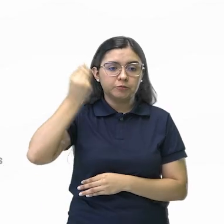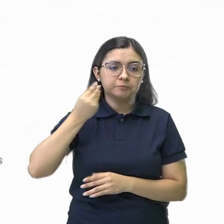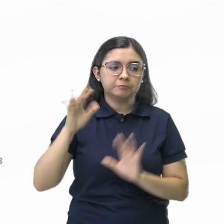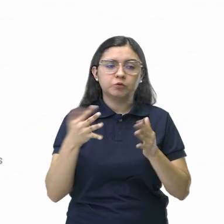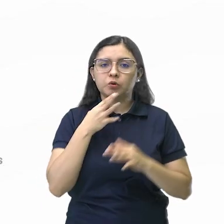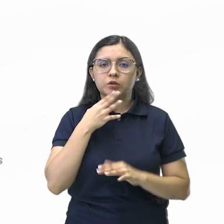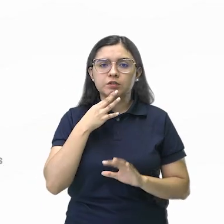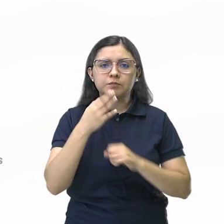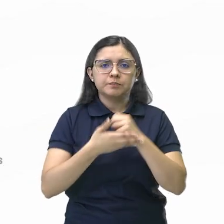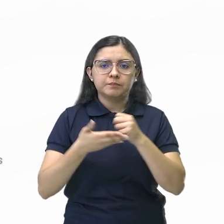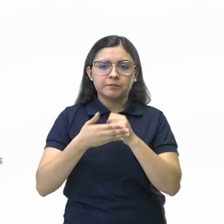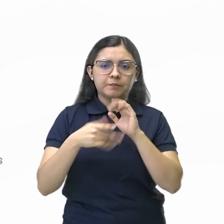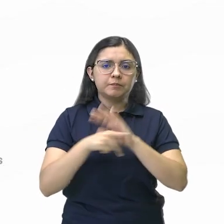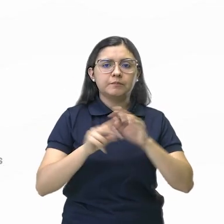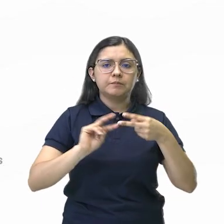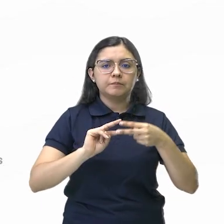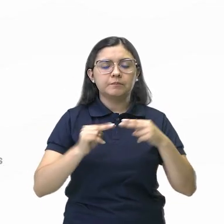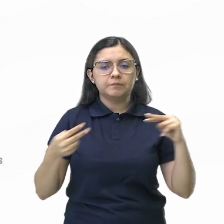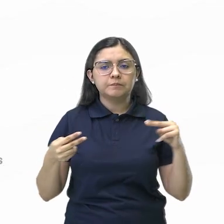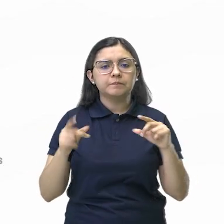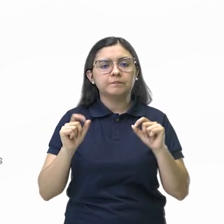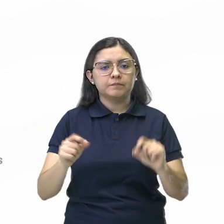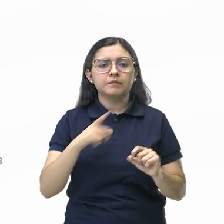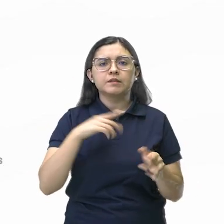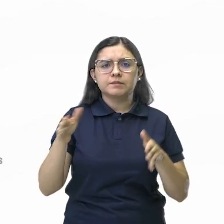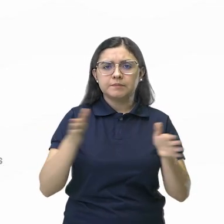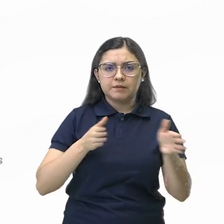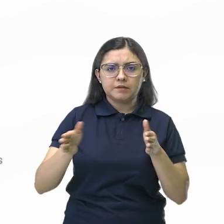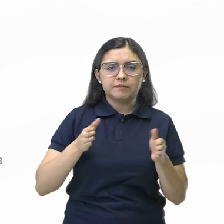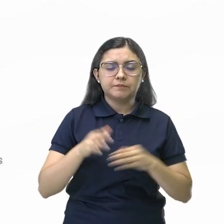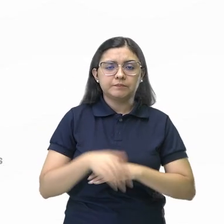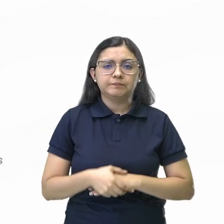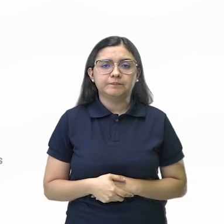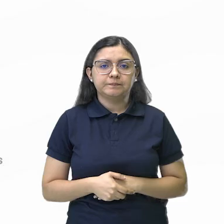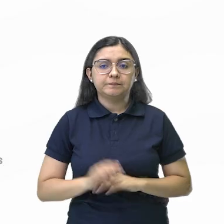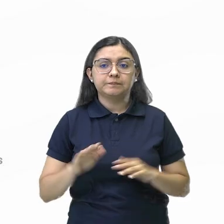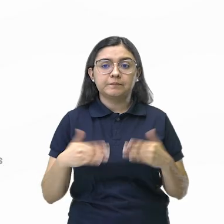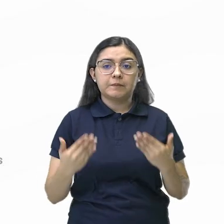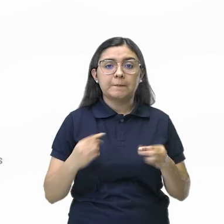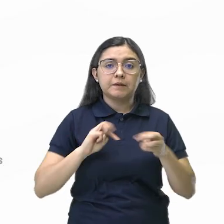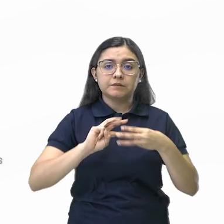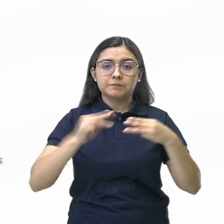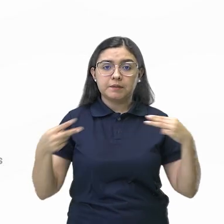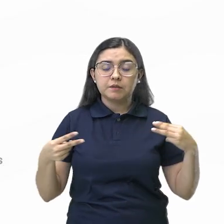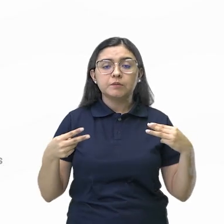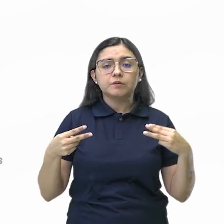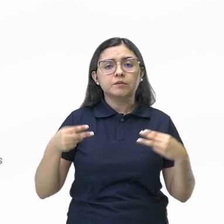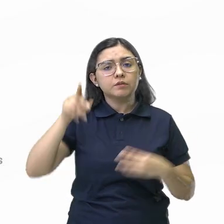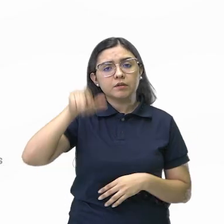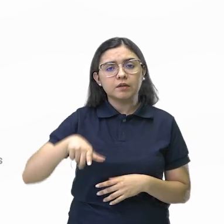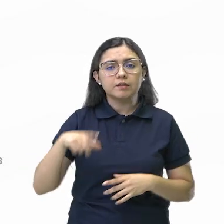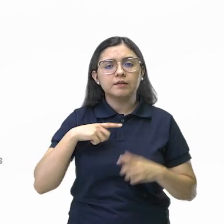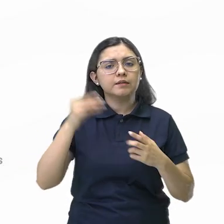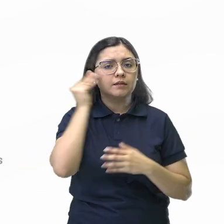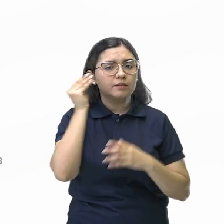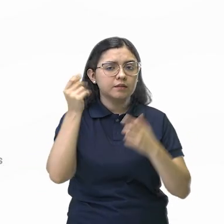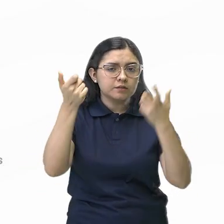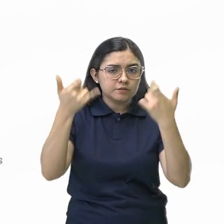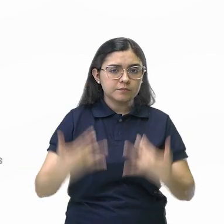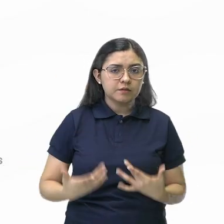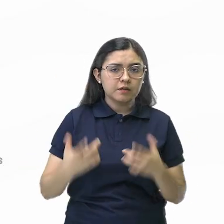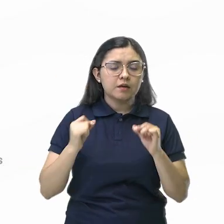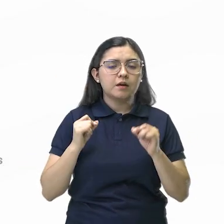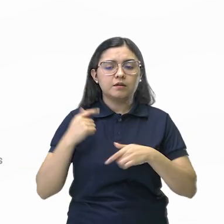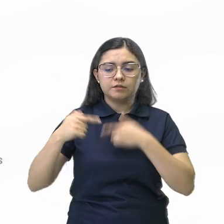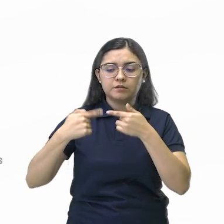conhecer os princípios mendelianos neste mesmo período, tá bom? Enquanto Mendel tenta explicar aí a questão da